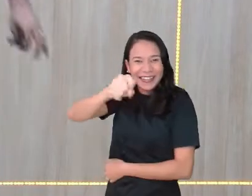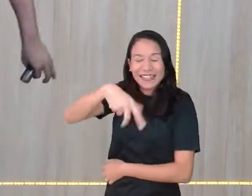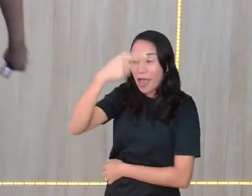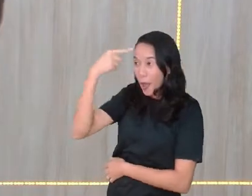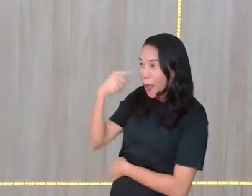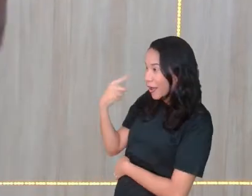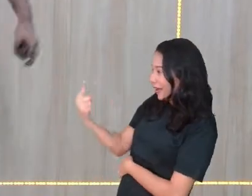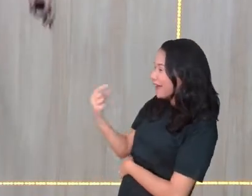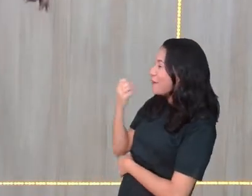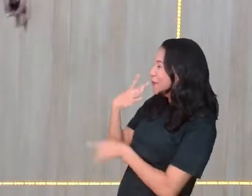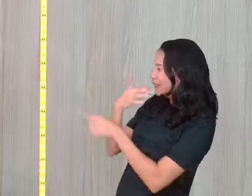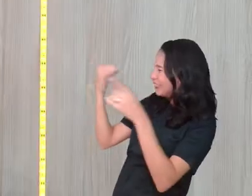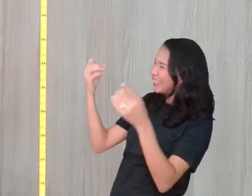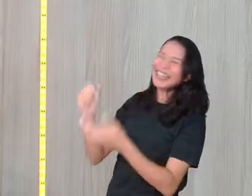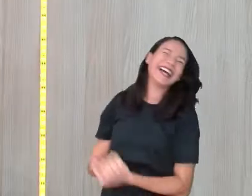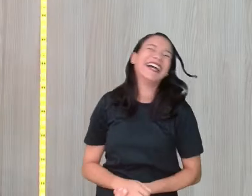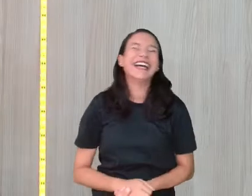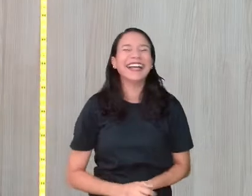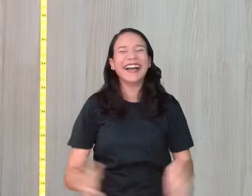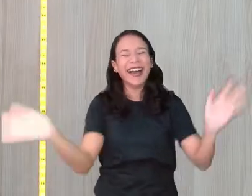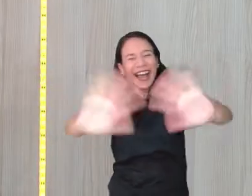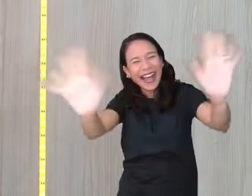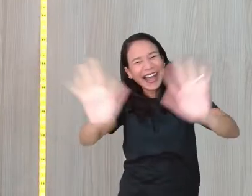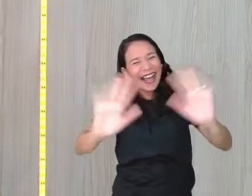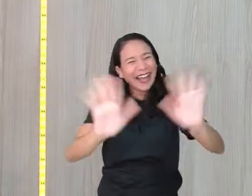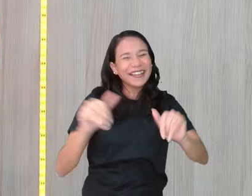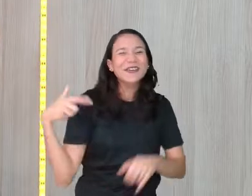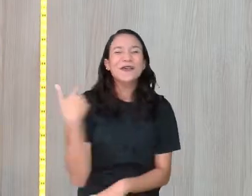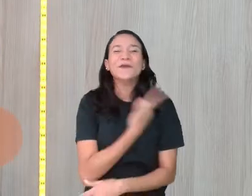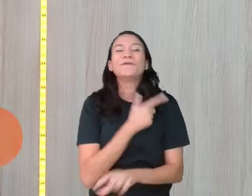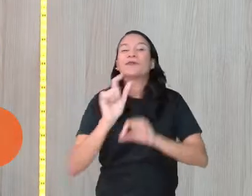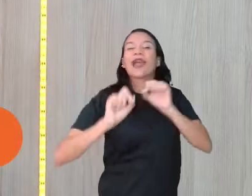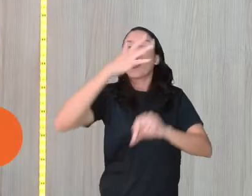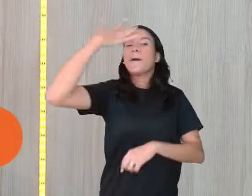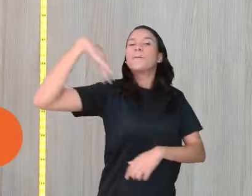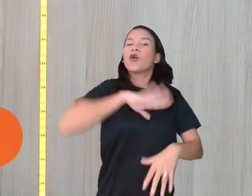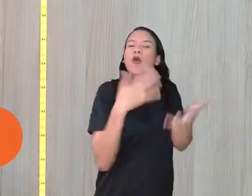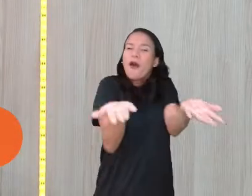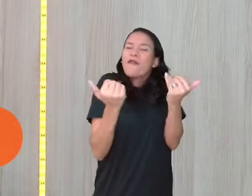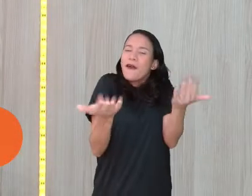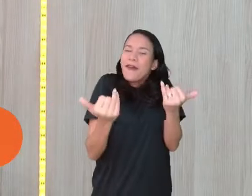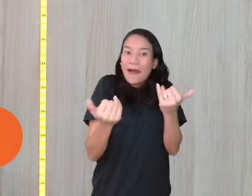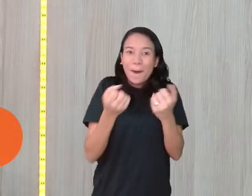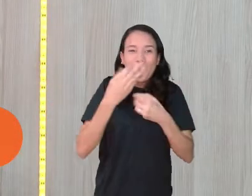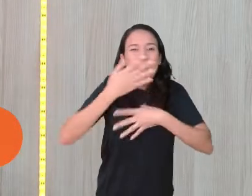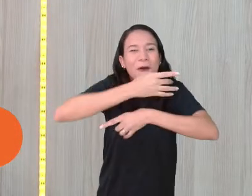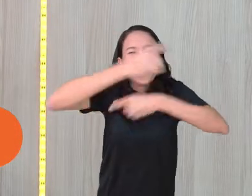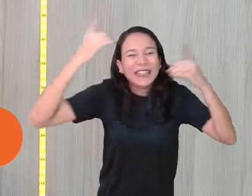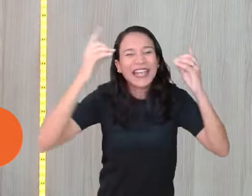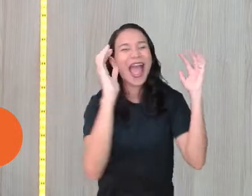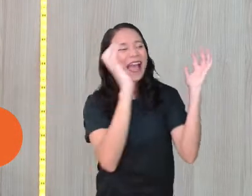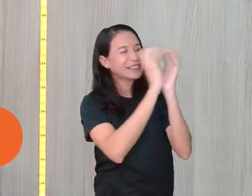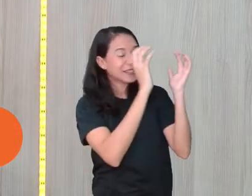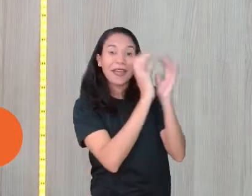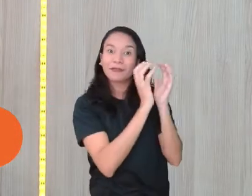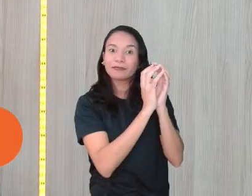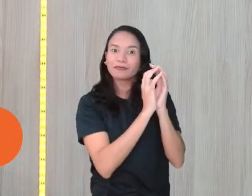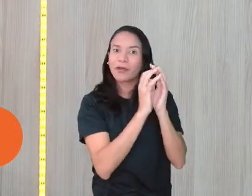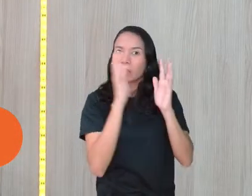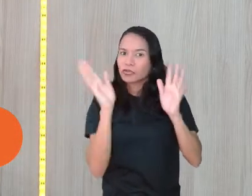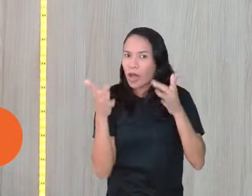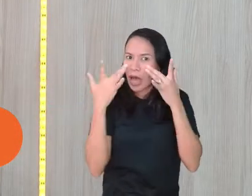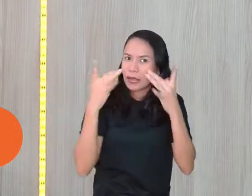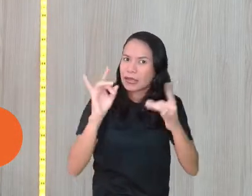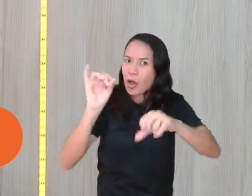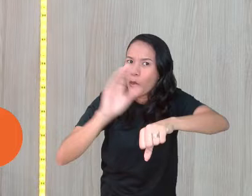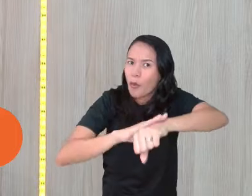já vai dando seu bom dia. Opa! Vamos embora, meu pessoal. Bom dia, meu Recife. Já prestou atenção